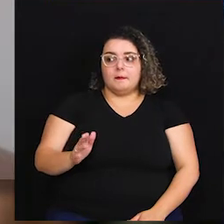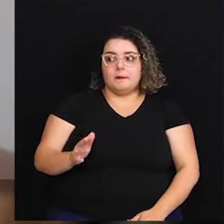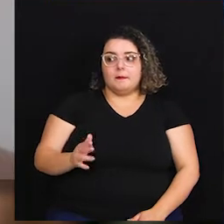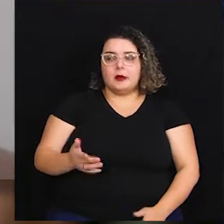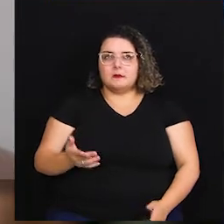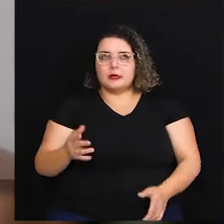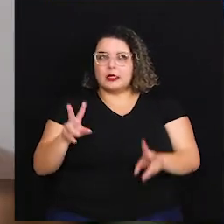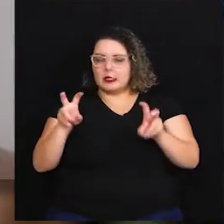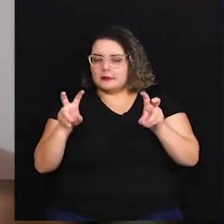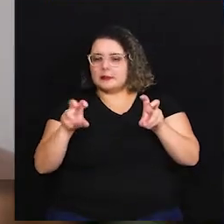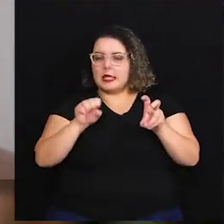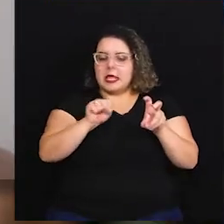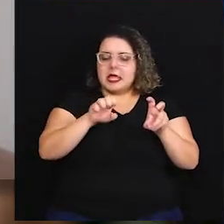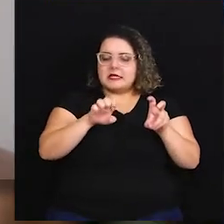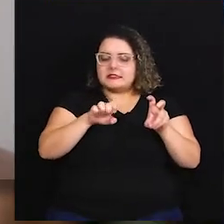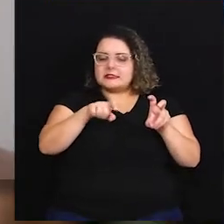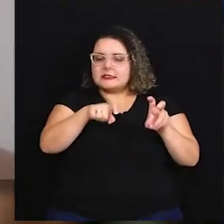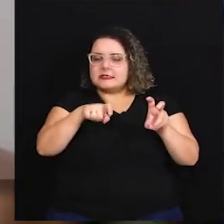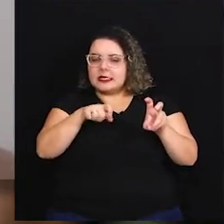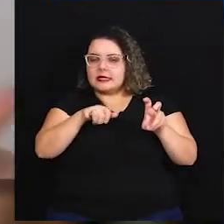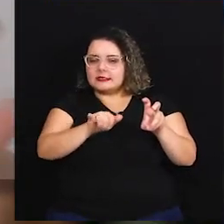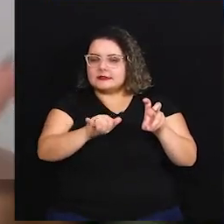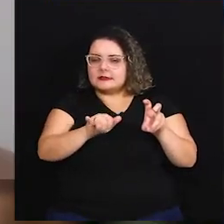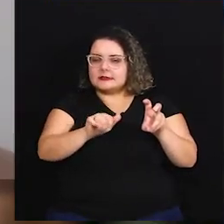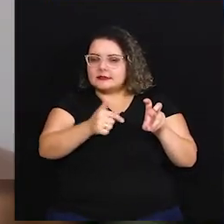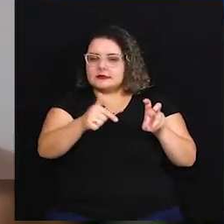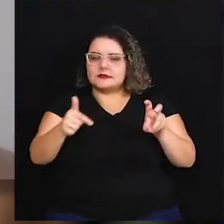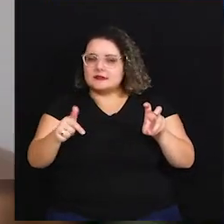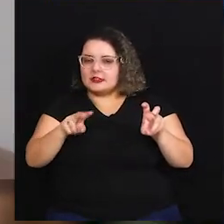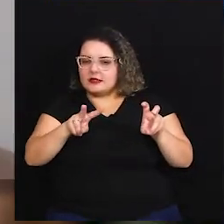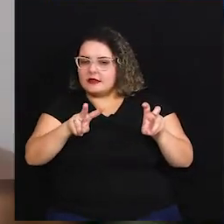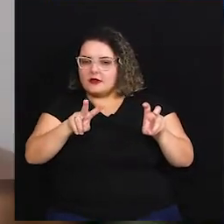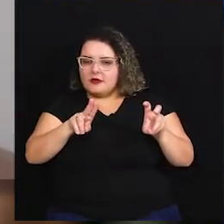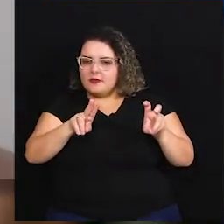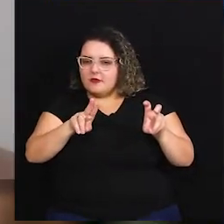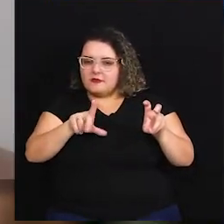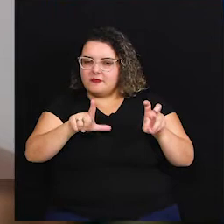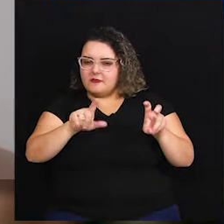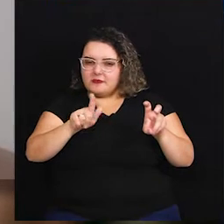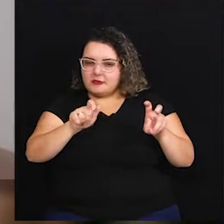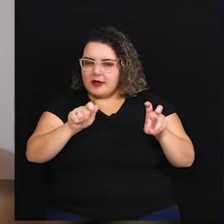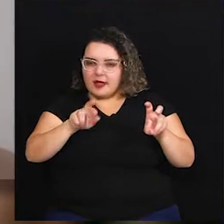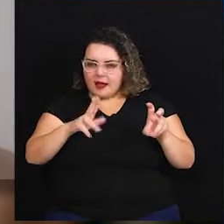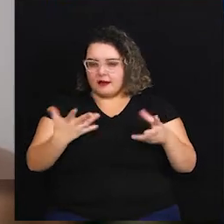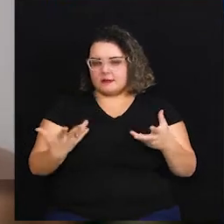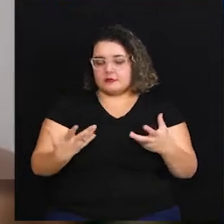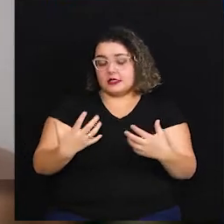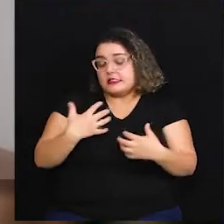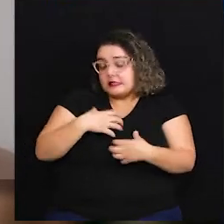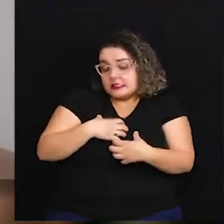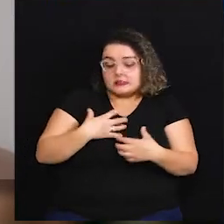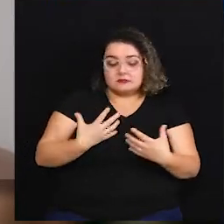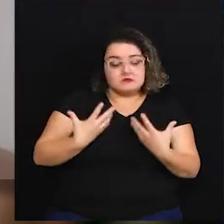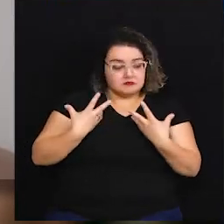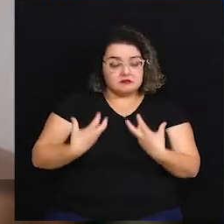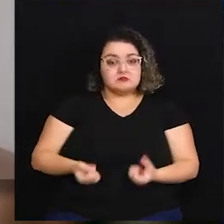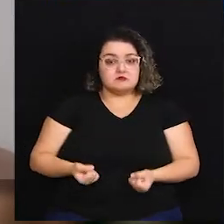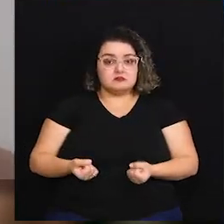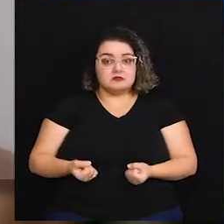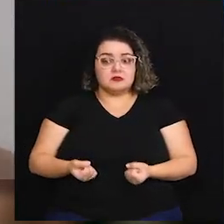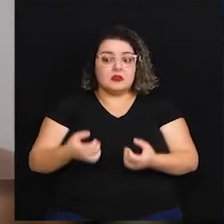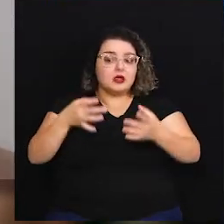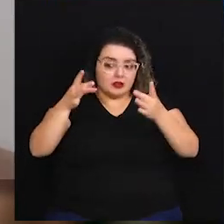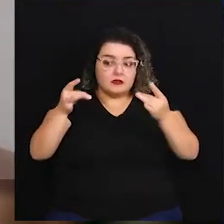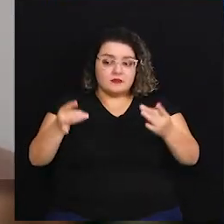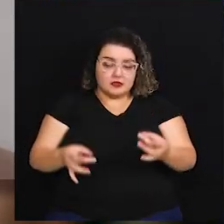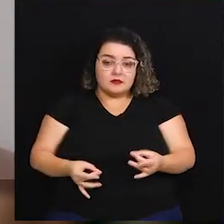ser vulgar, sabe? Para realmente realçar as curvas da mulher, para ela se aceitar da forma que ela é, né? E assim, ela vai